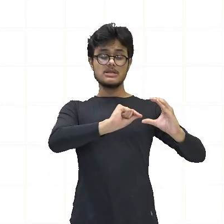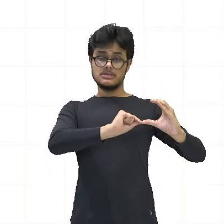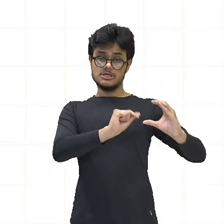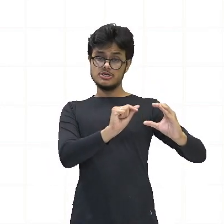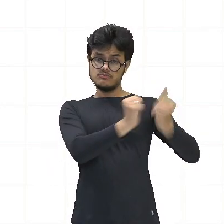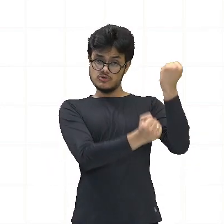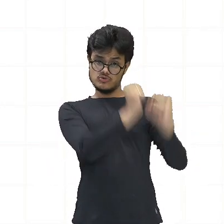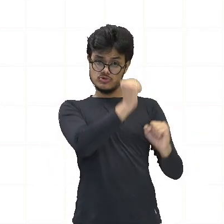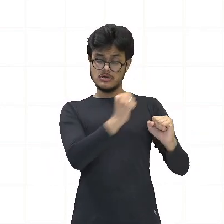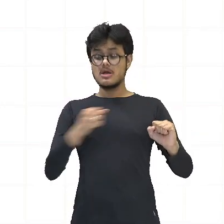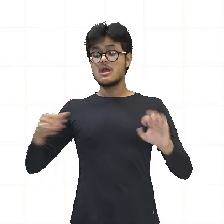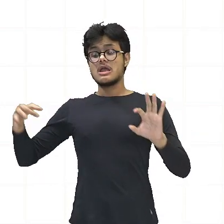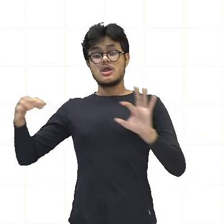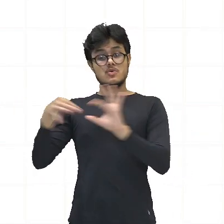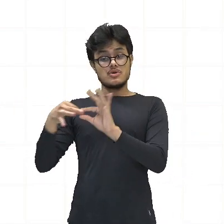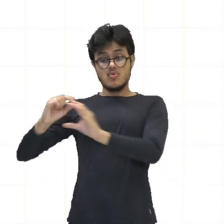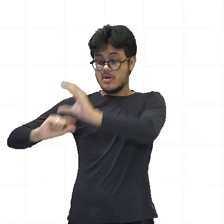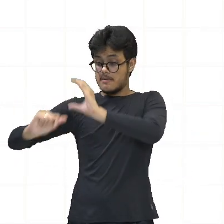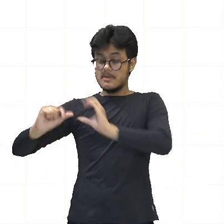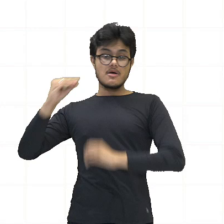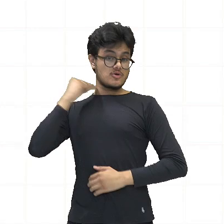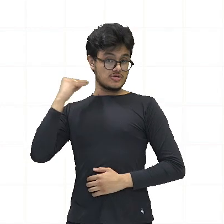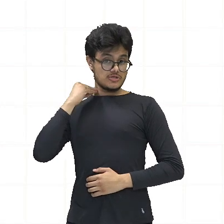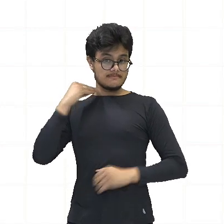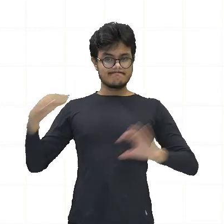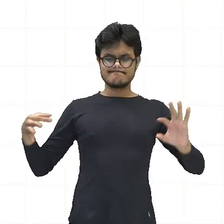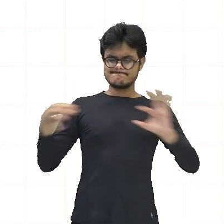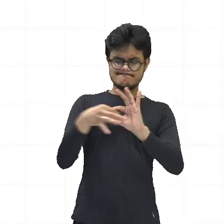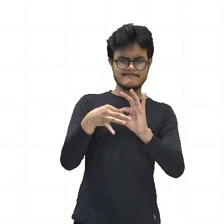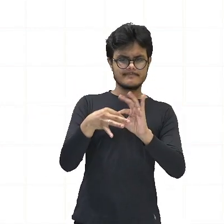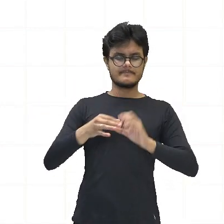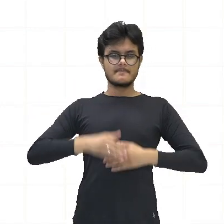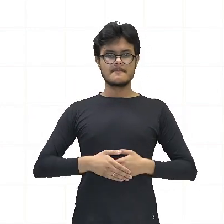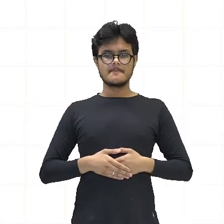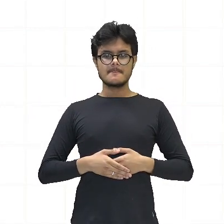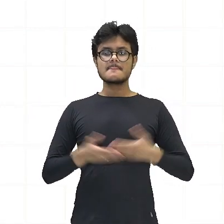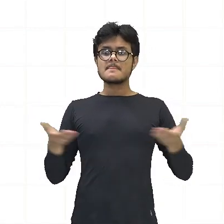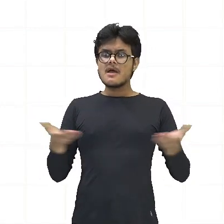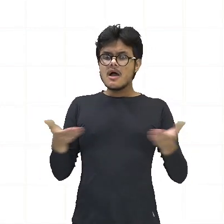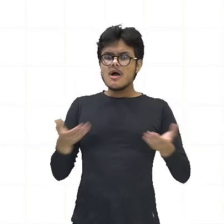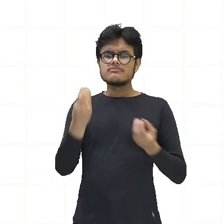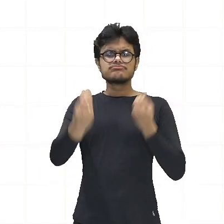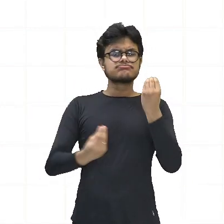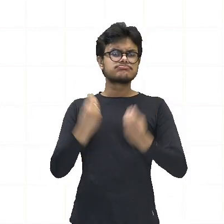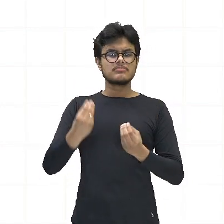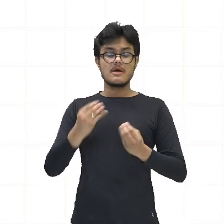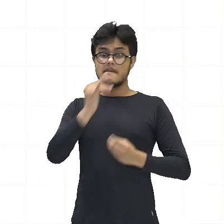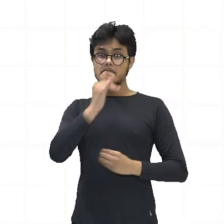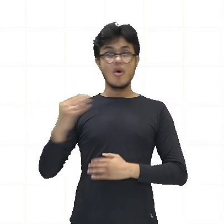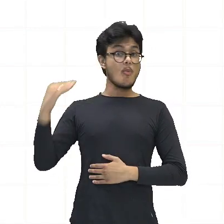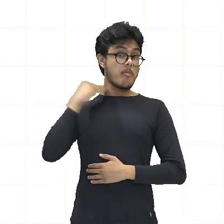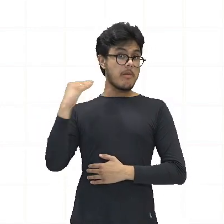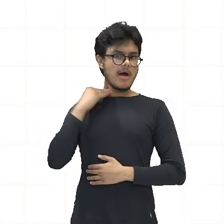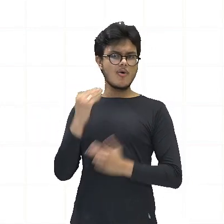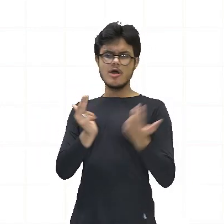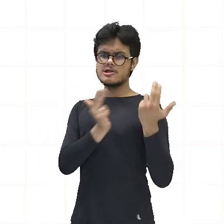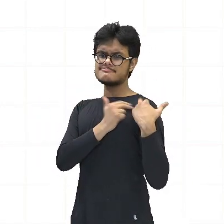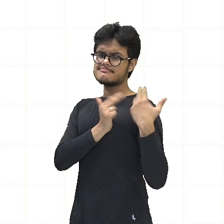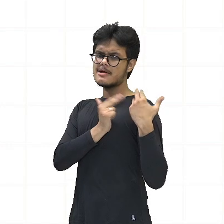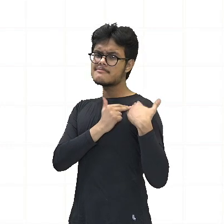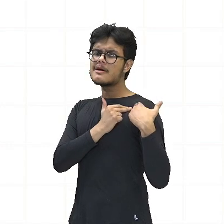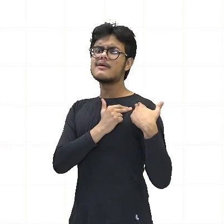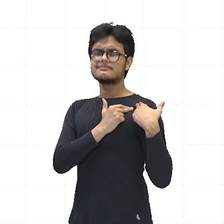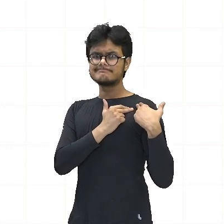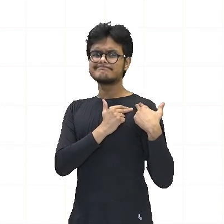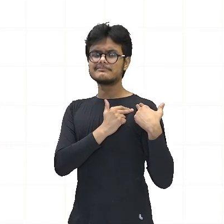capital bancário e do capital industrial. E aí a gente vai ver nesse momento uma atuação maior dos bancos, das